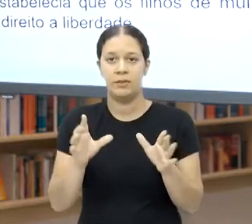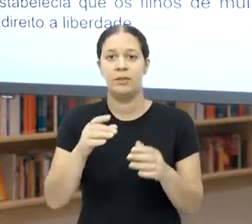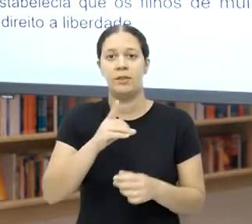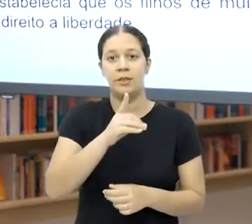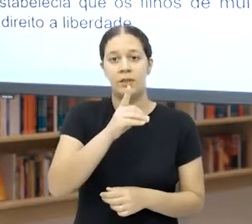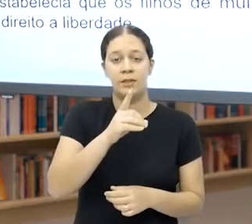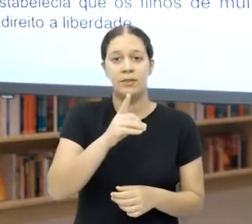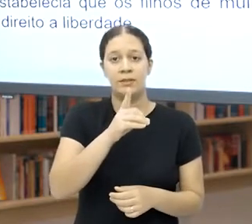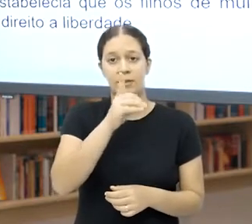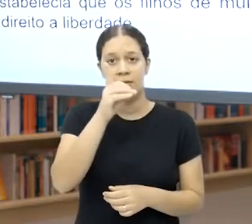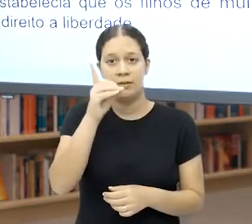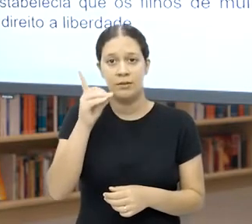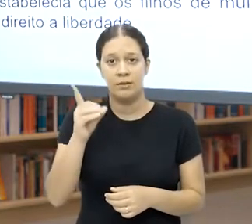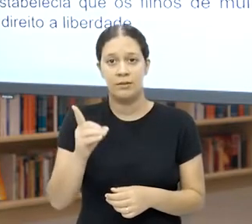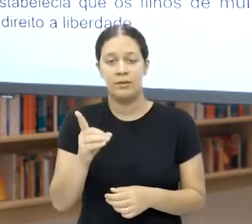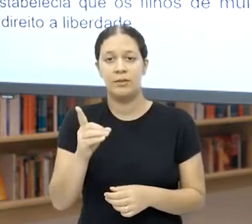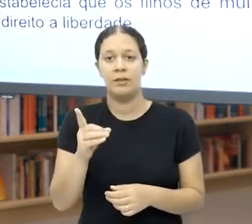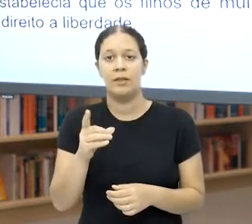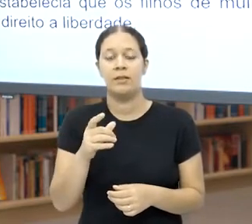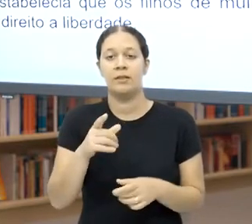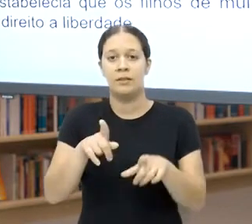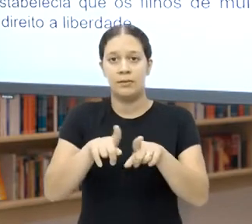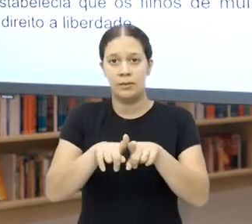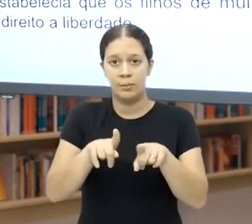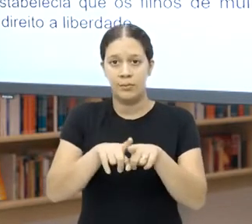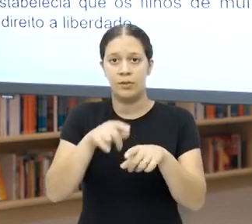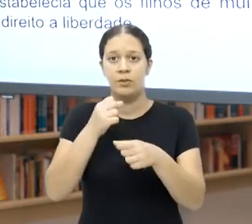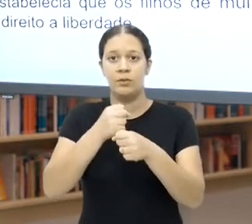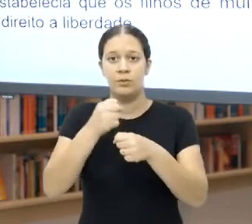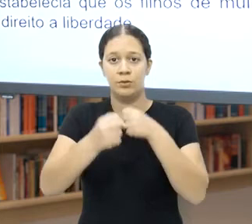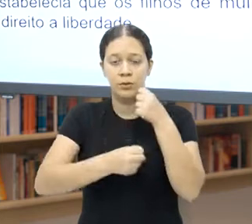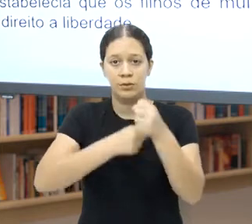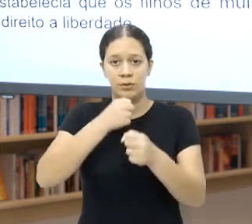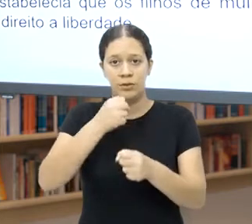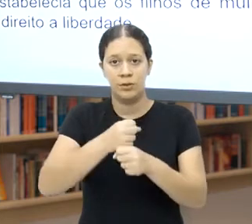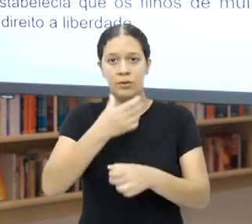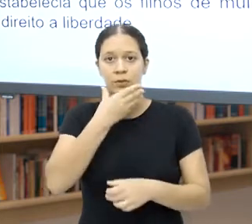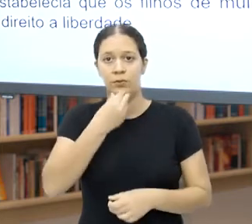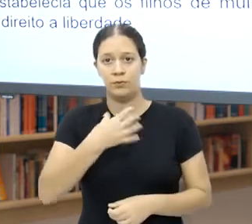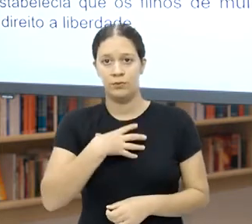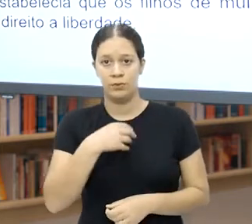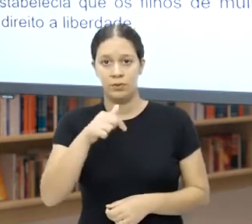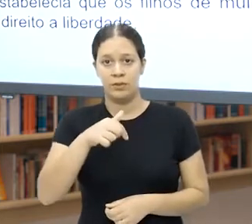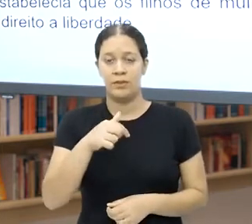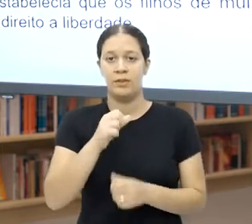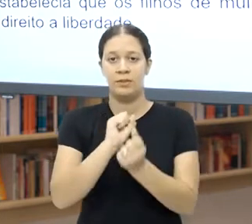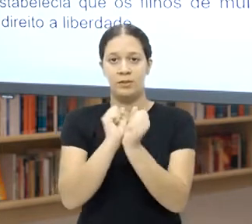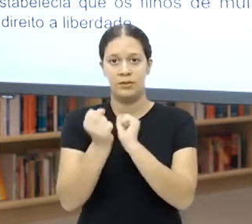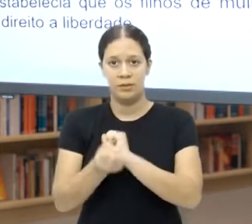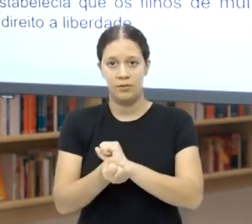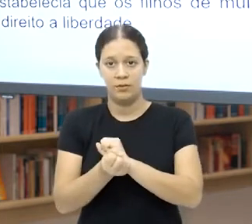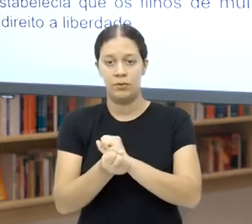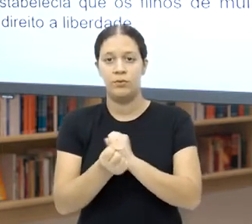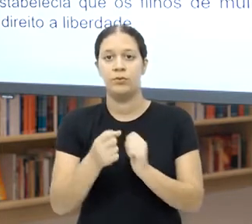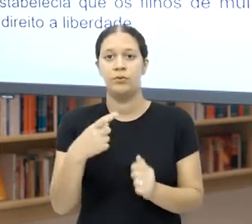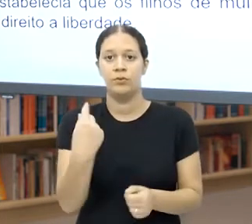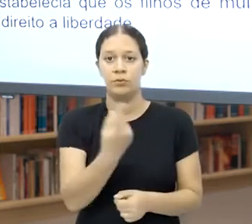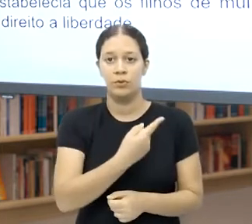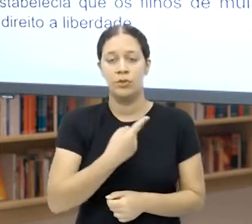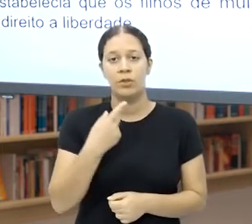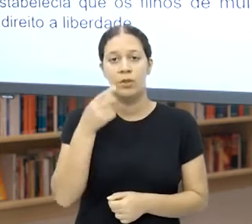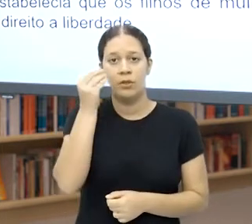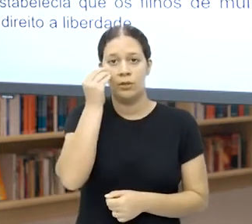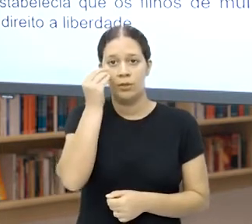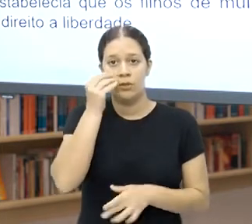dessa data, tá certo? Todos os filhos de escravos nascidos no Brasil, eles eram libertos. Em seguida, nós vimos